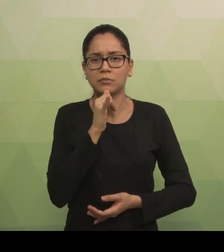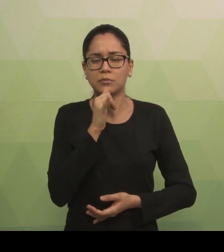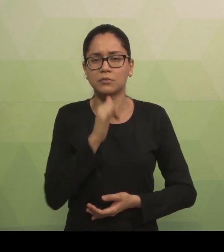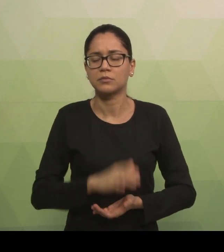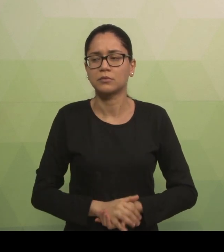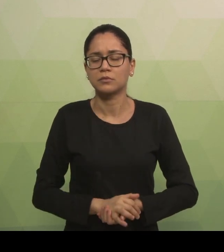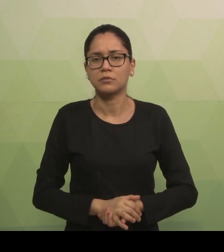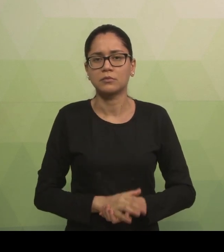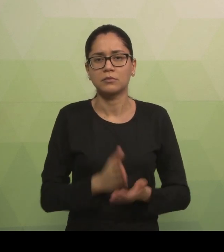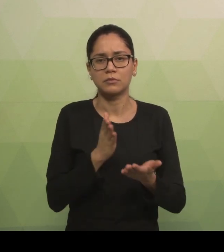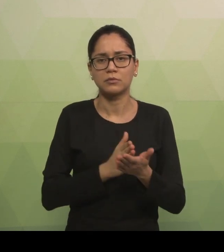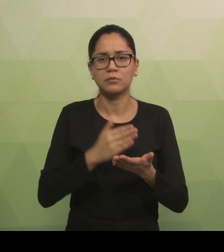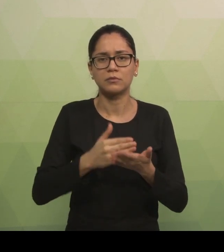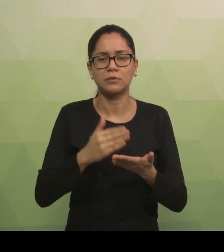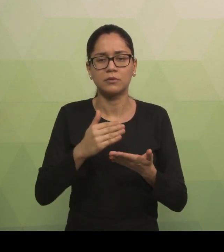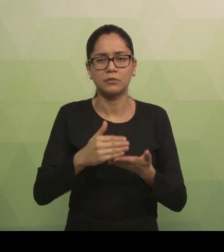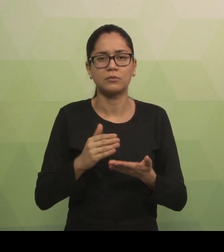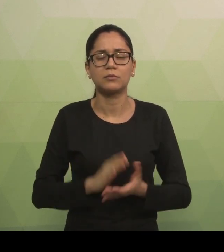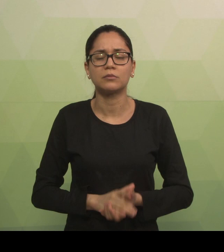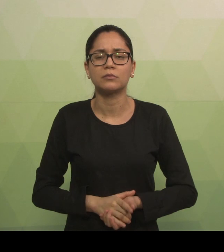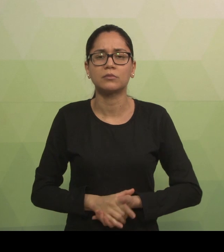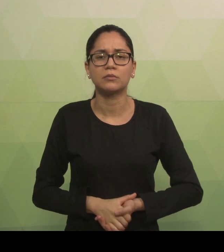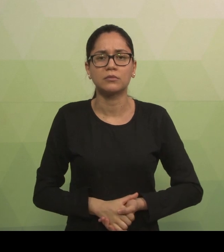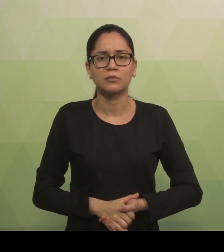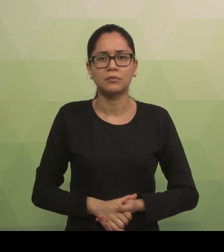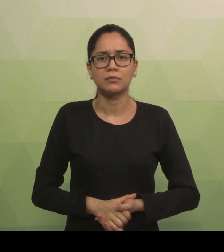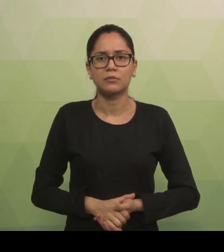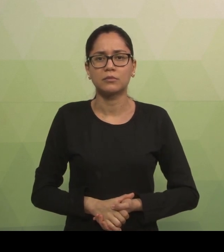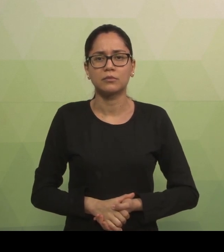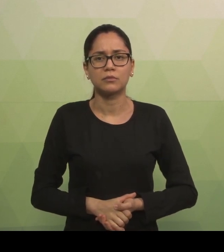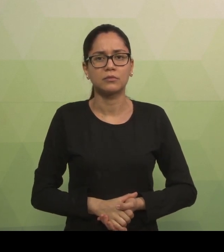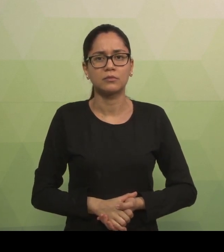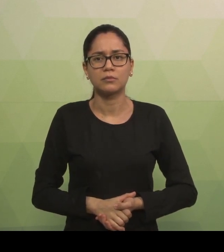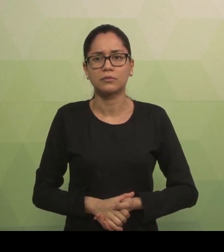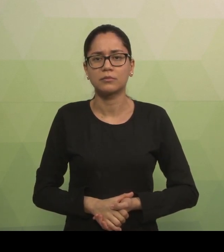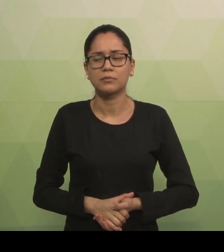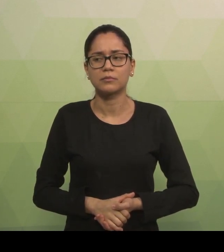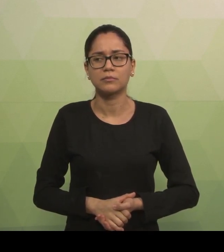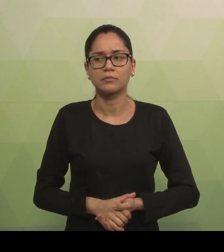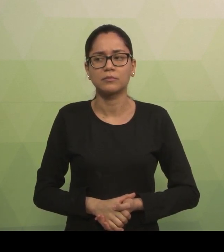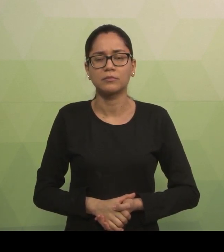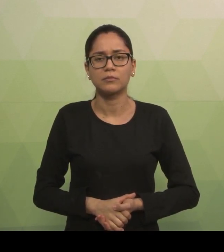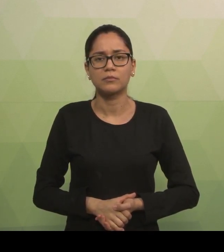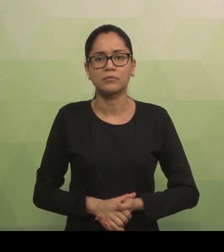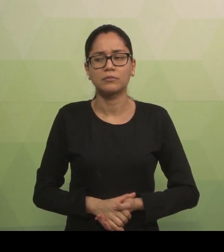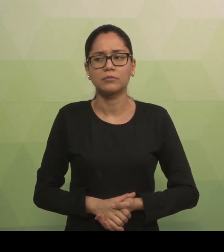de sites, podemos dividir em algumas categorias a saber.